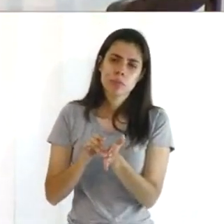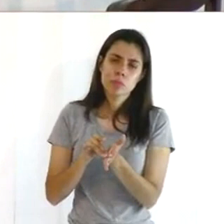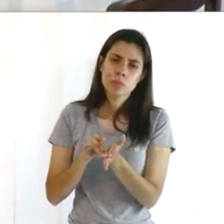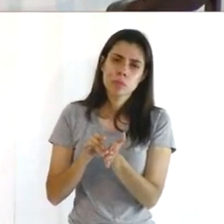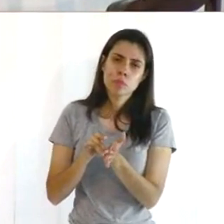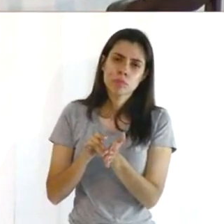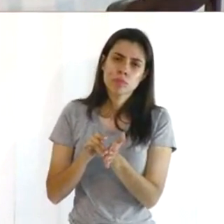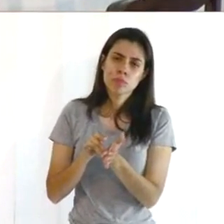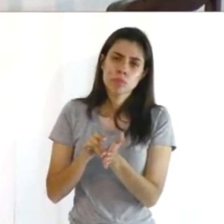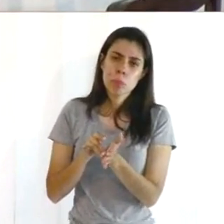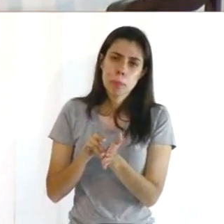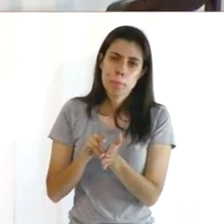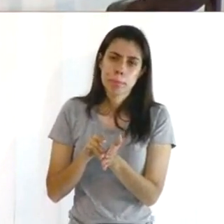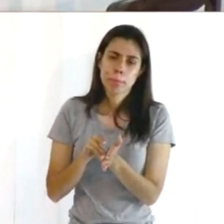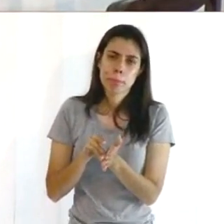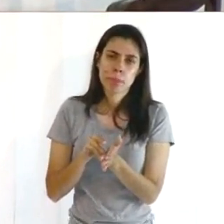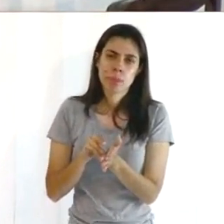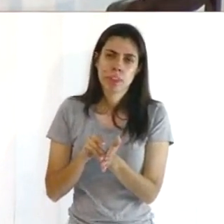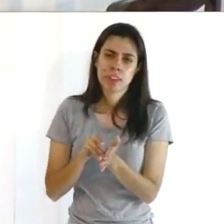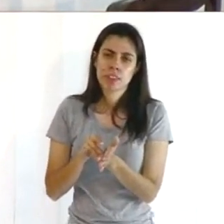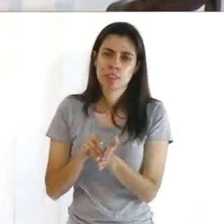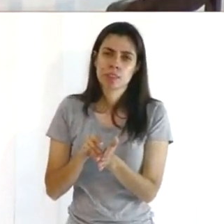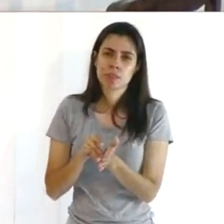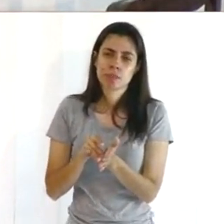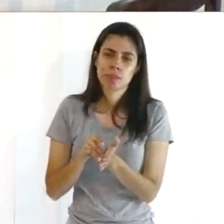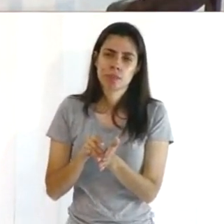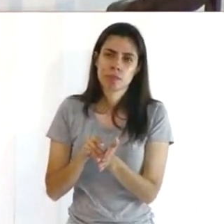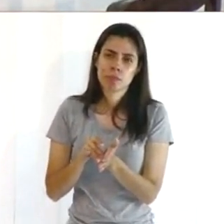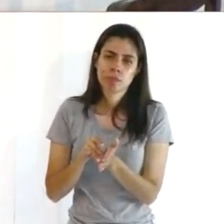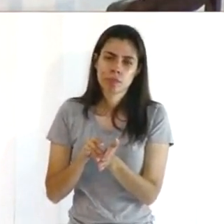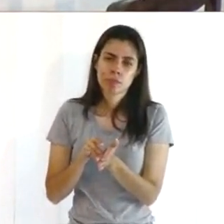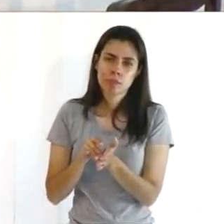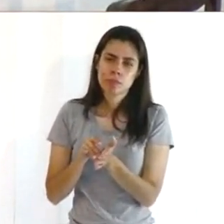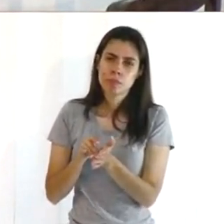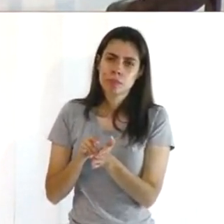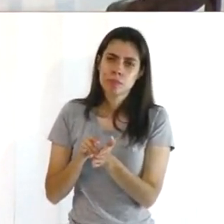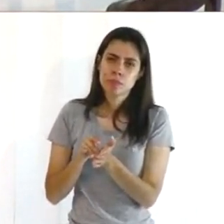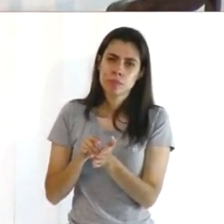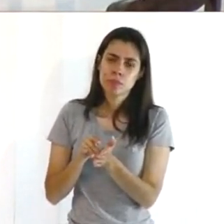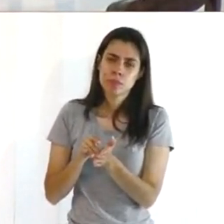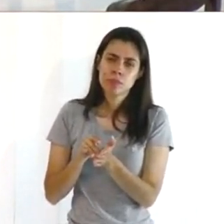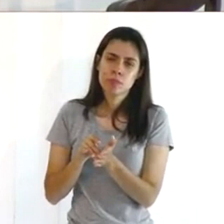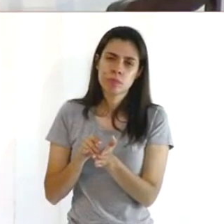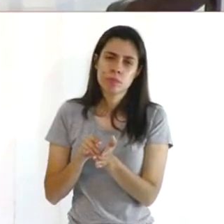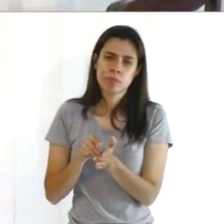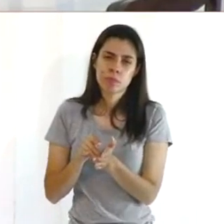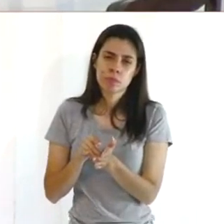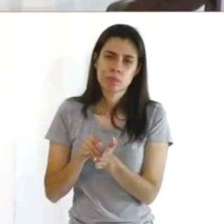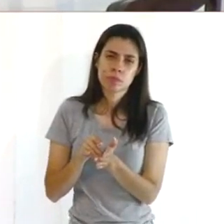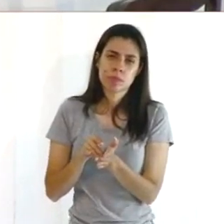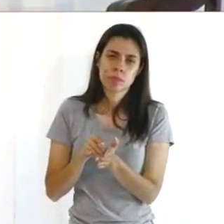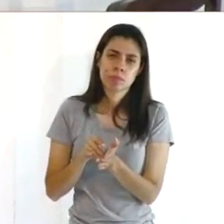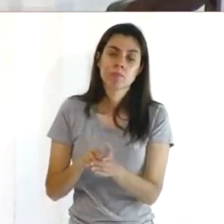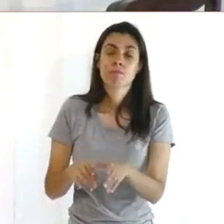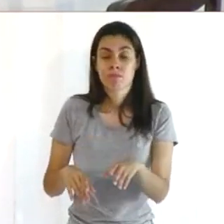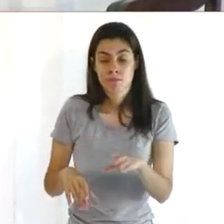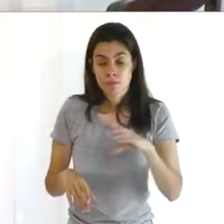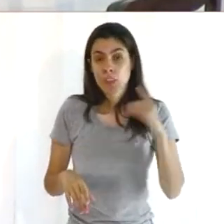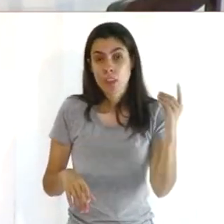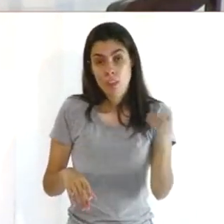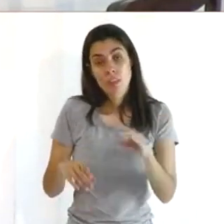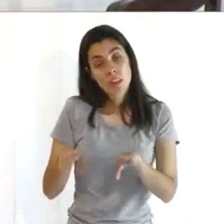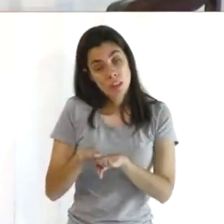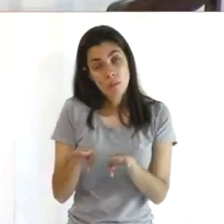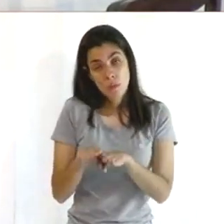algumas iniquidades praticadas por Davi, que teve sim o seu perdão, mas ele também colecionou algumas consequências dos